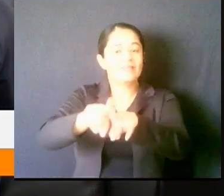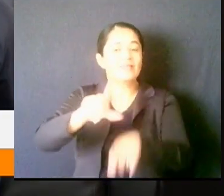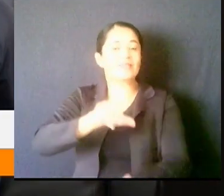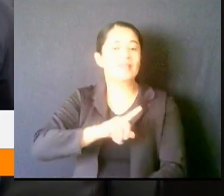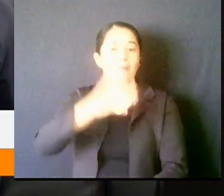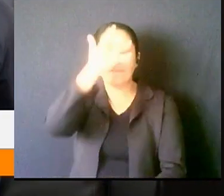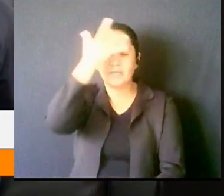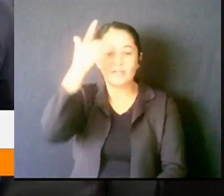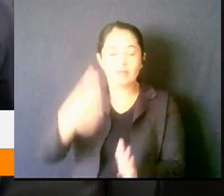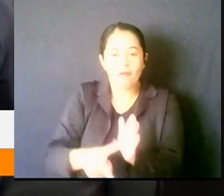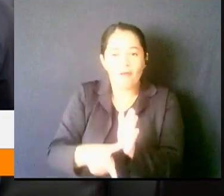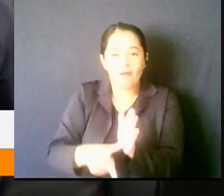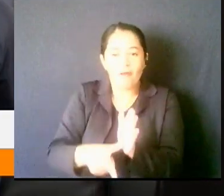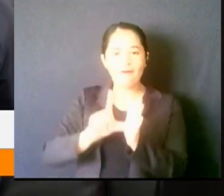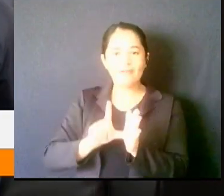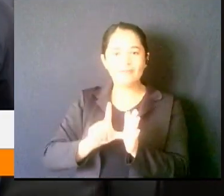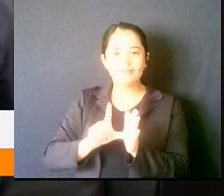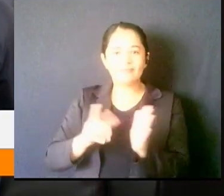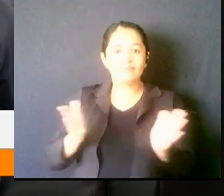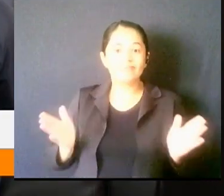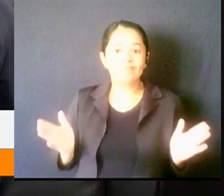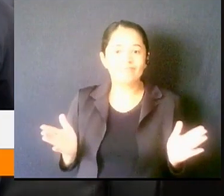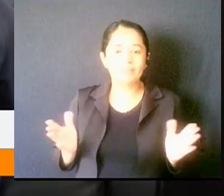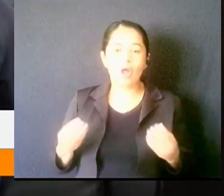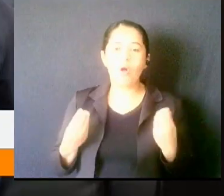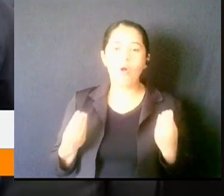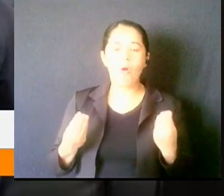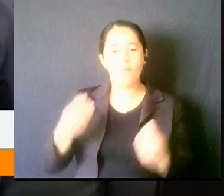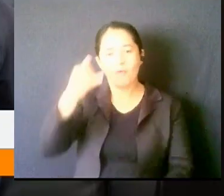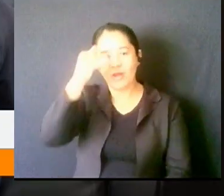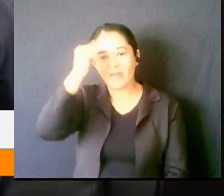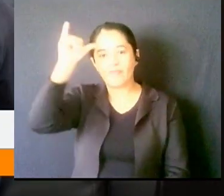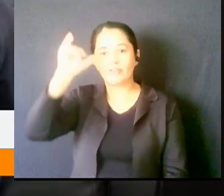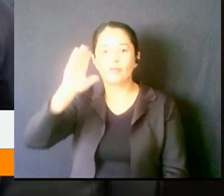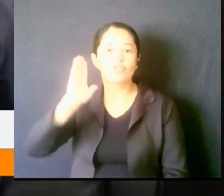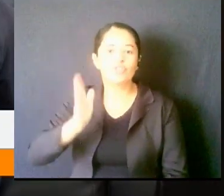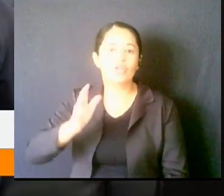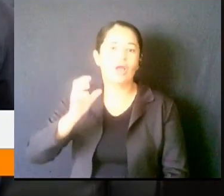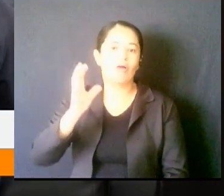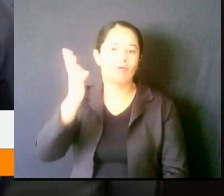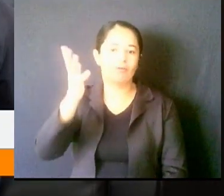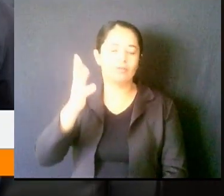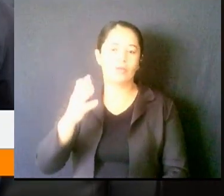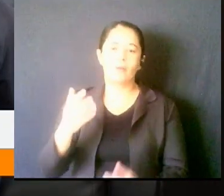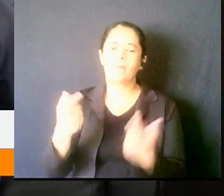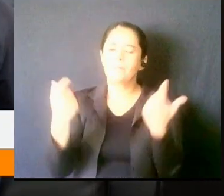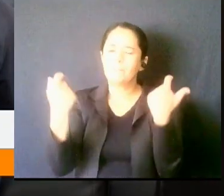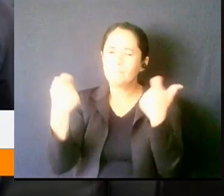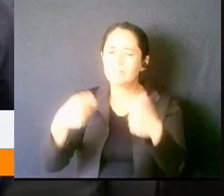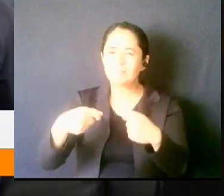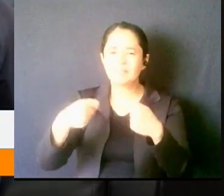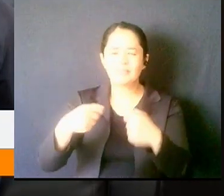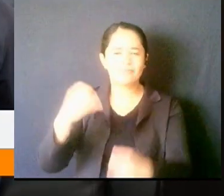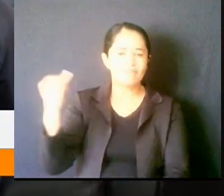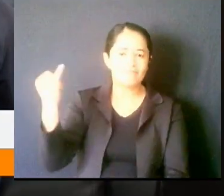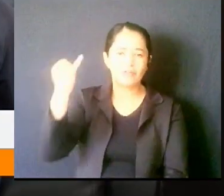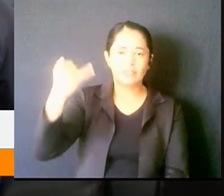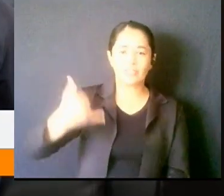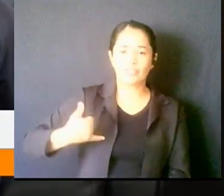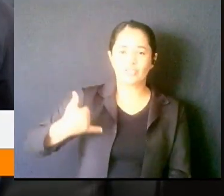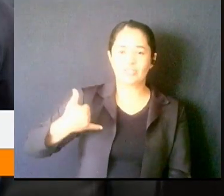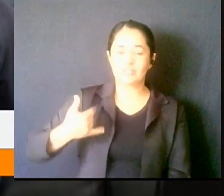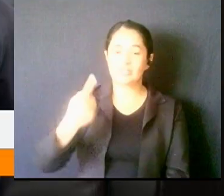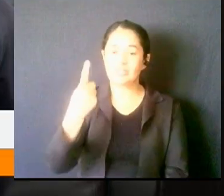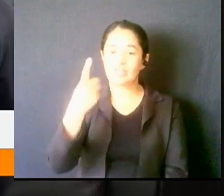o que já foi. Então, Exato. o ideal é começar nos 10 anos e orientar os pais como terem essa